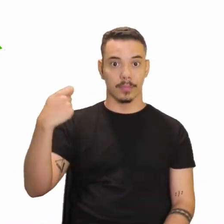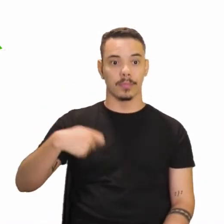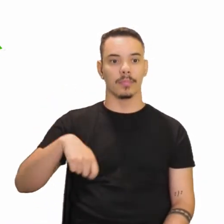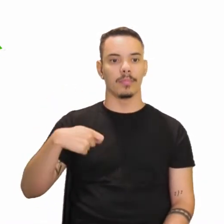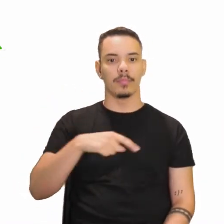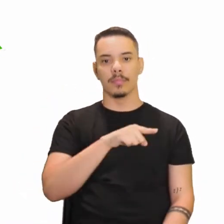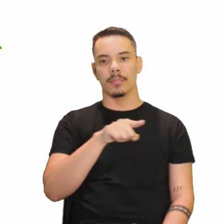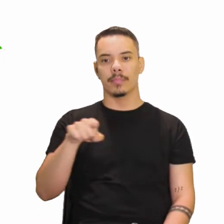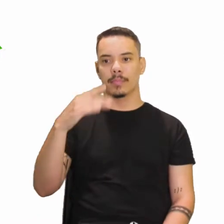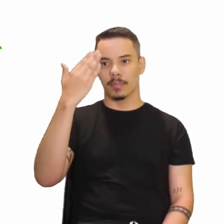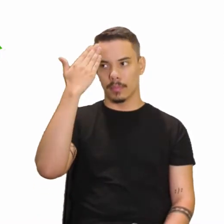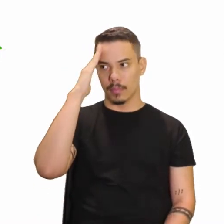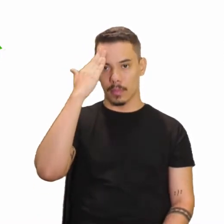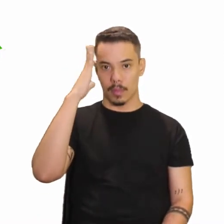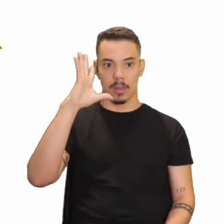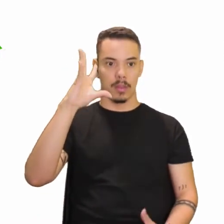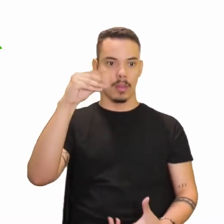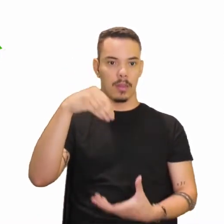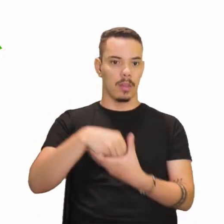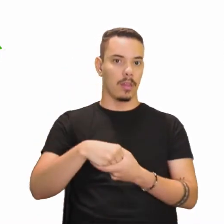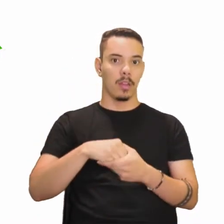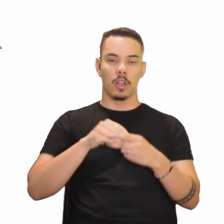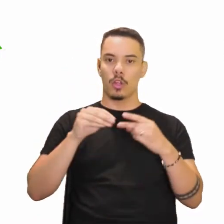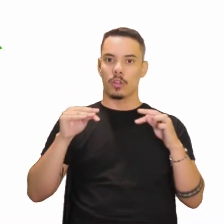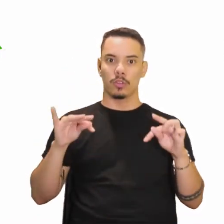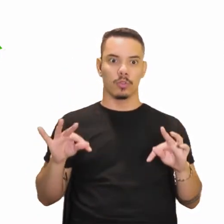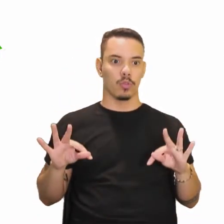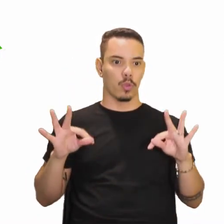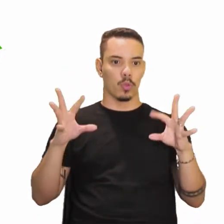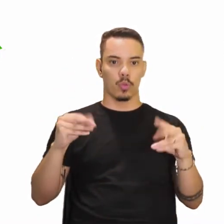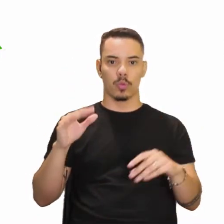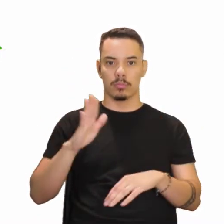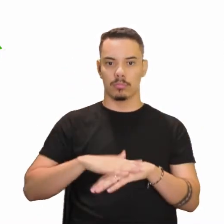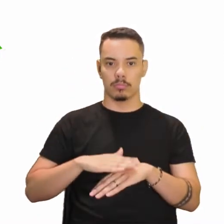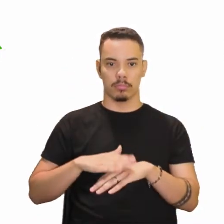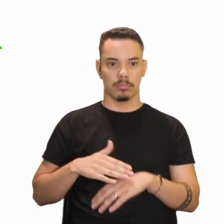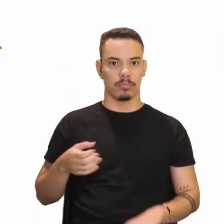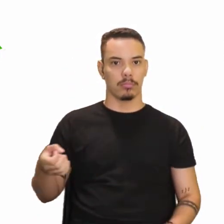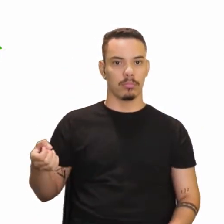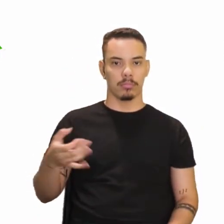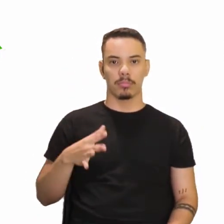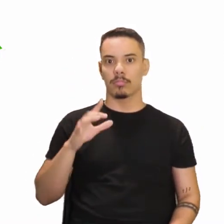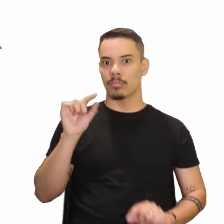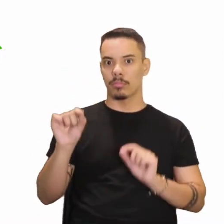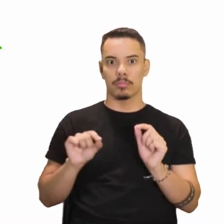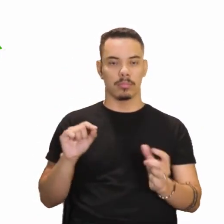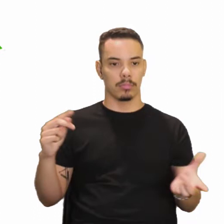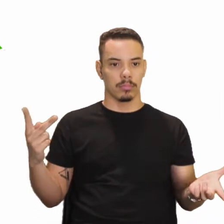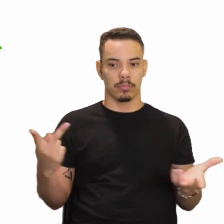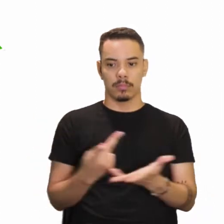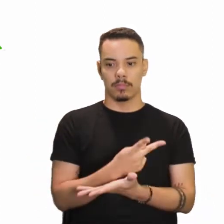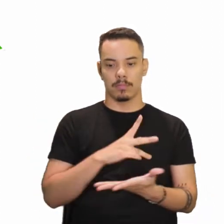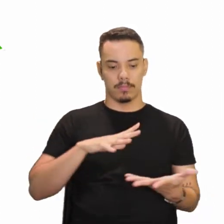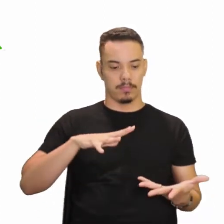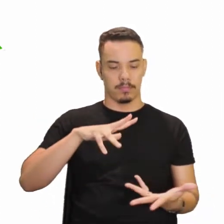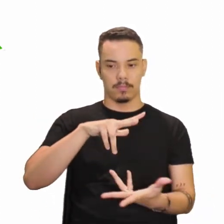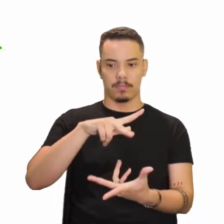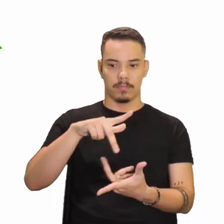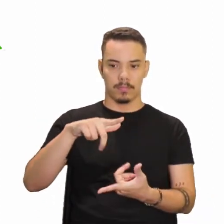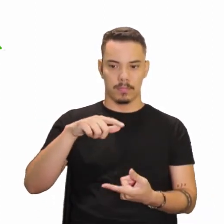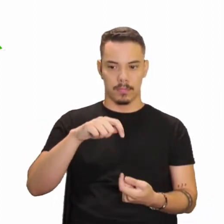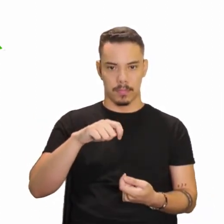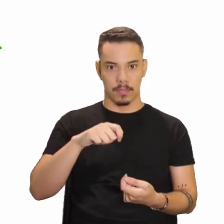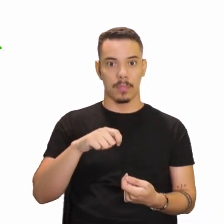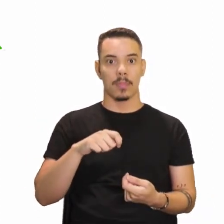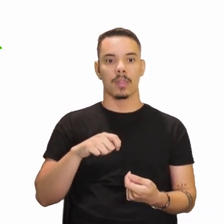necessário que você esteja por dentro é atualizado do que tá acontecendo no mundo tá certo